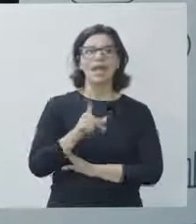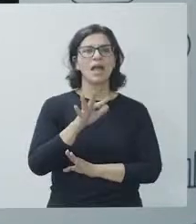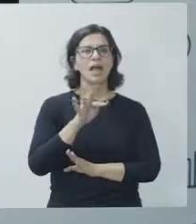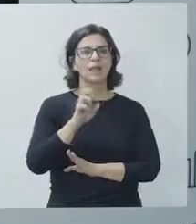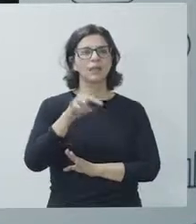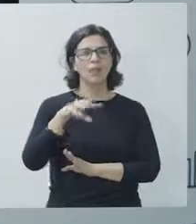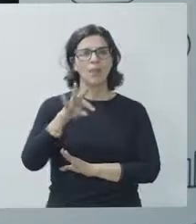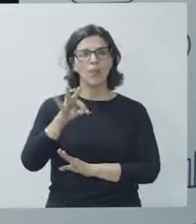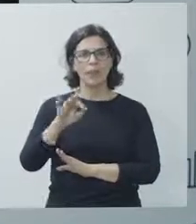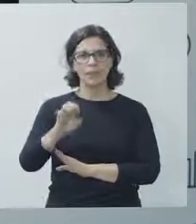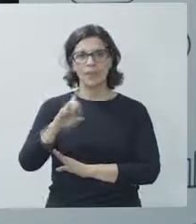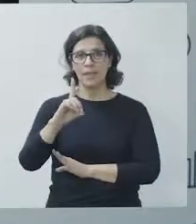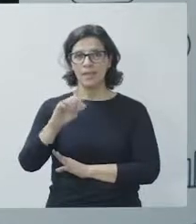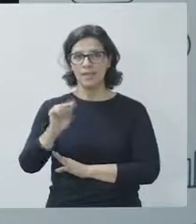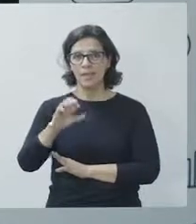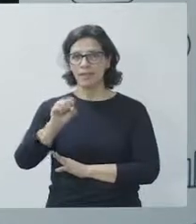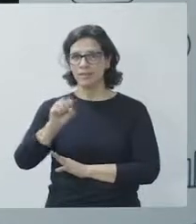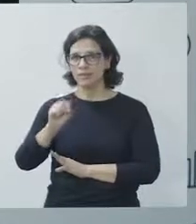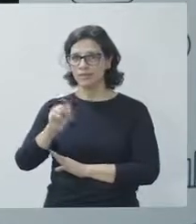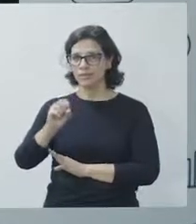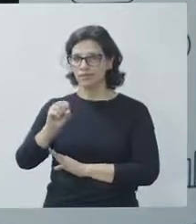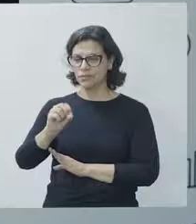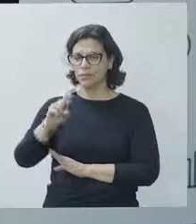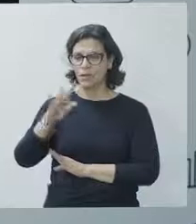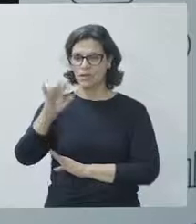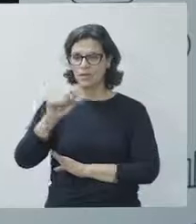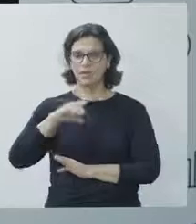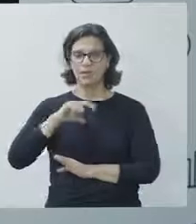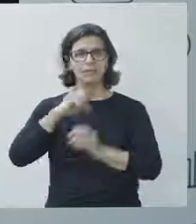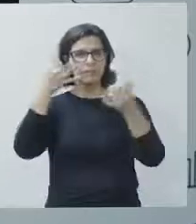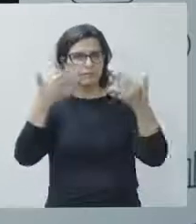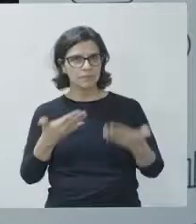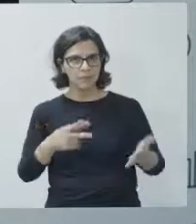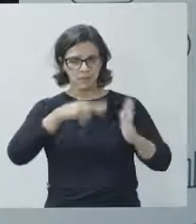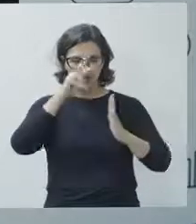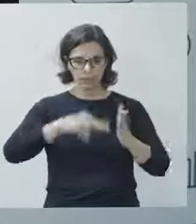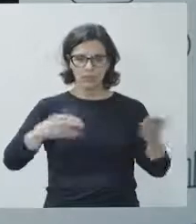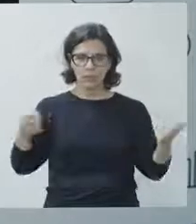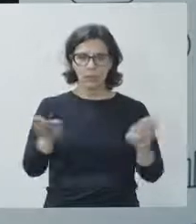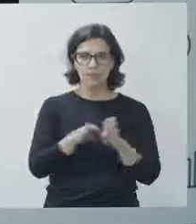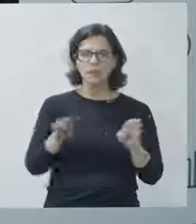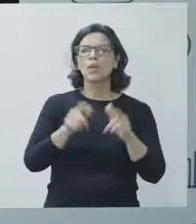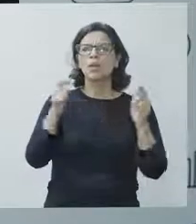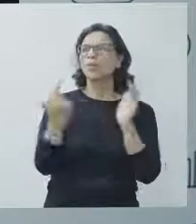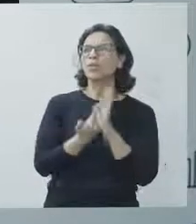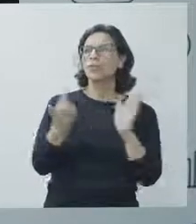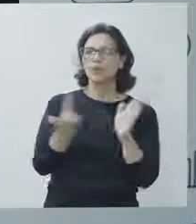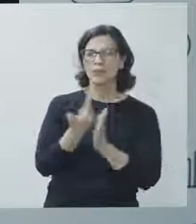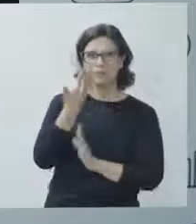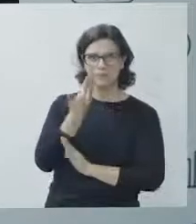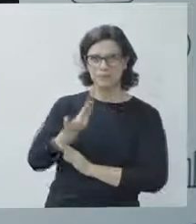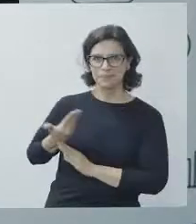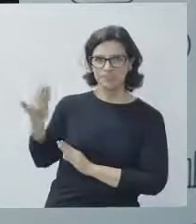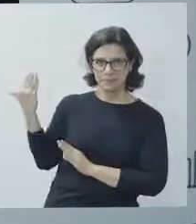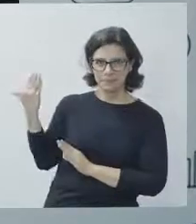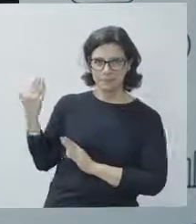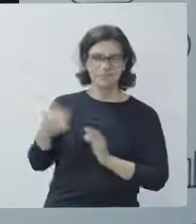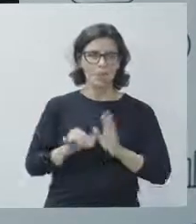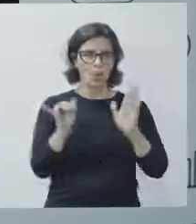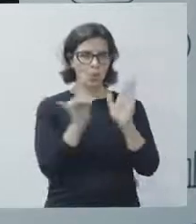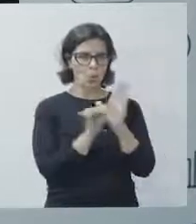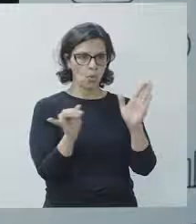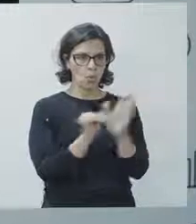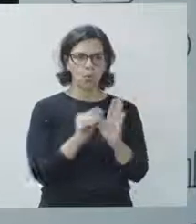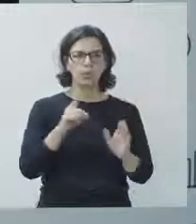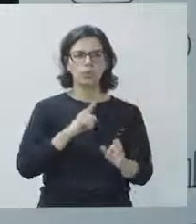A Fonte da Sorte. Esse conto que nós vamos ler saiu desta obra aqui. Olha só, é um